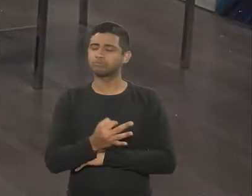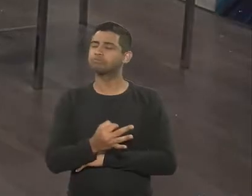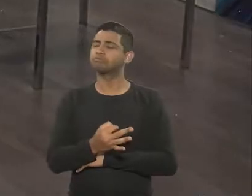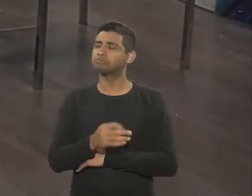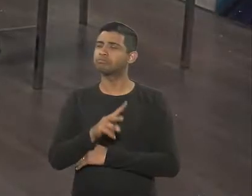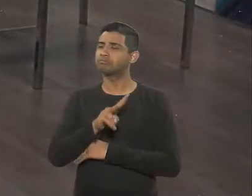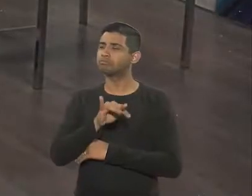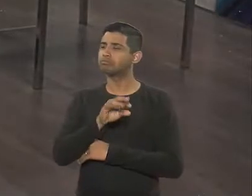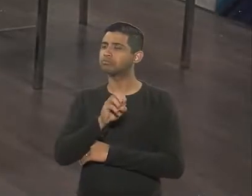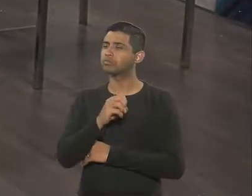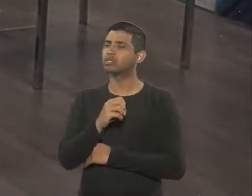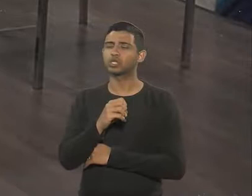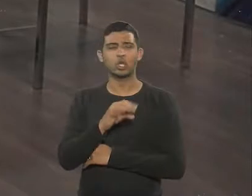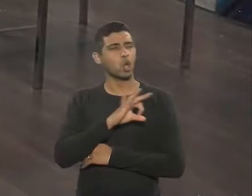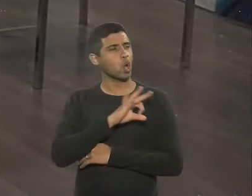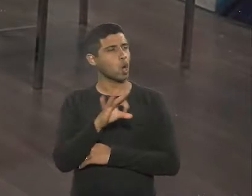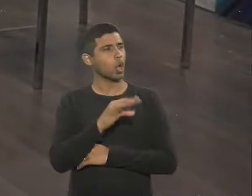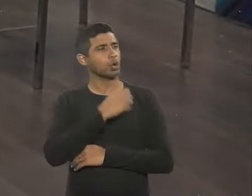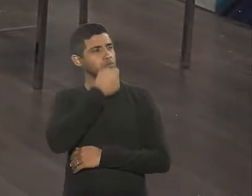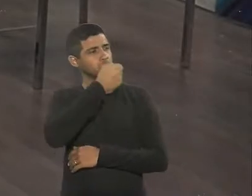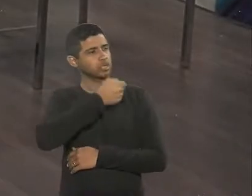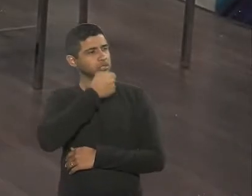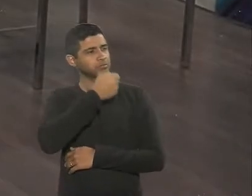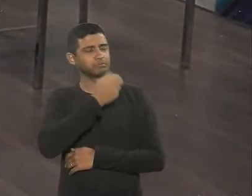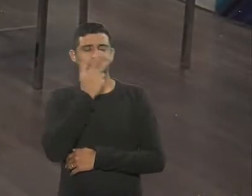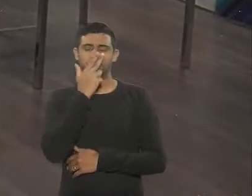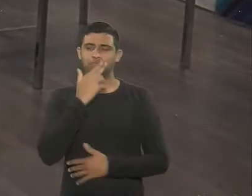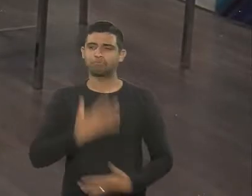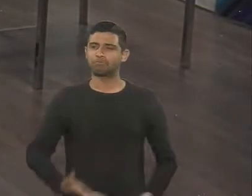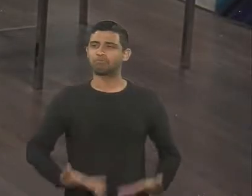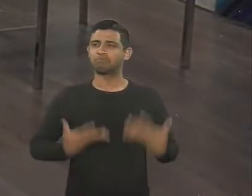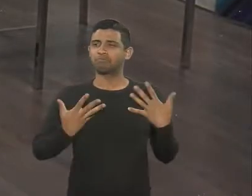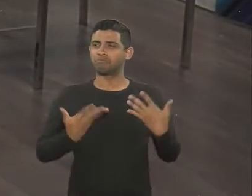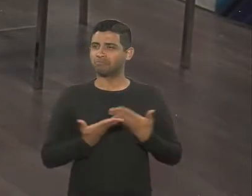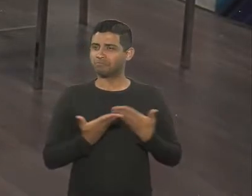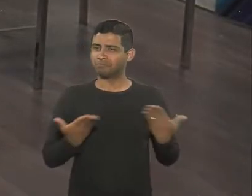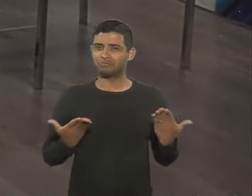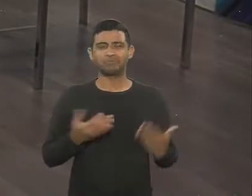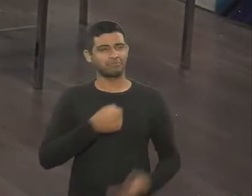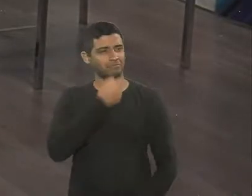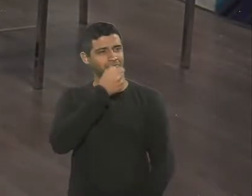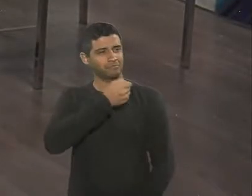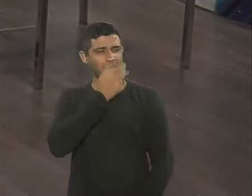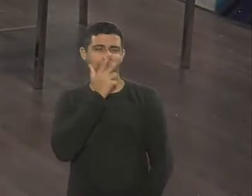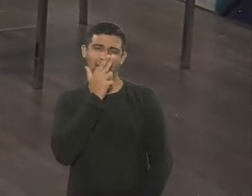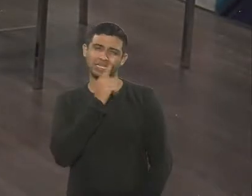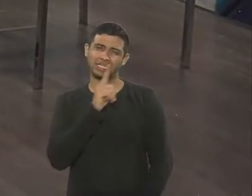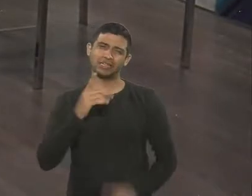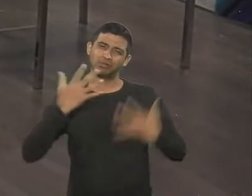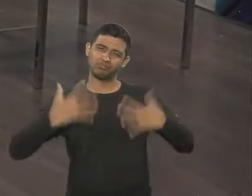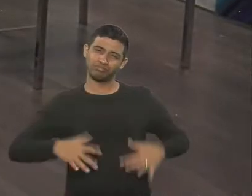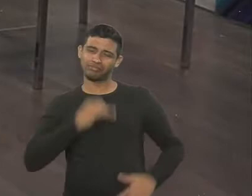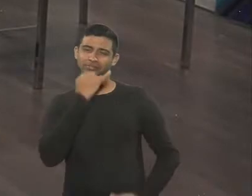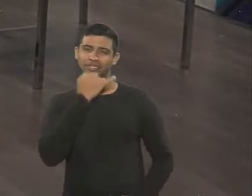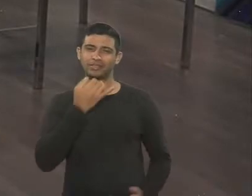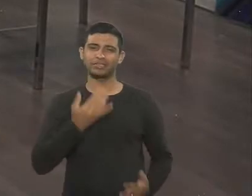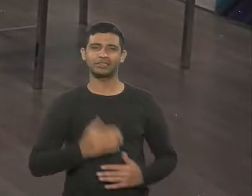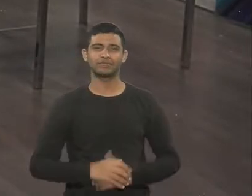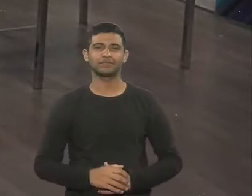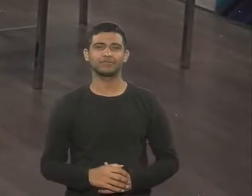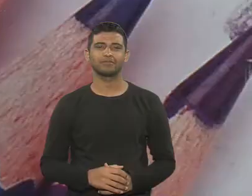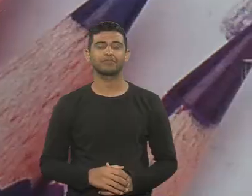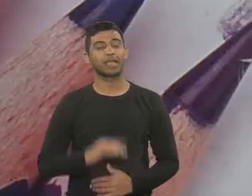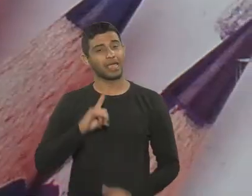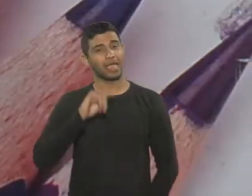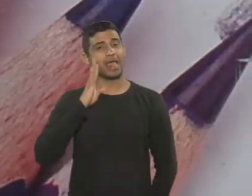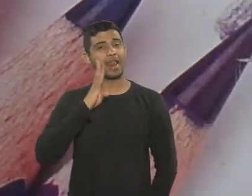Vitor, foi muito legal essa entrevista contigo, porque assim, deu um ânimo para os jornalistas, né? A gente anda meio desanimadinho.